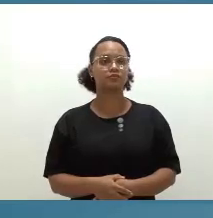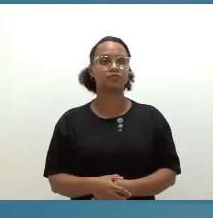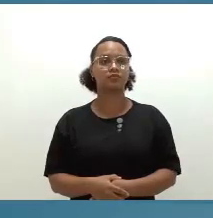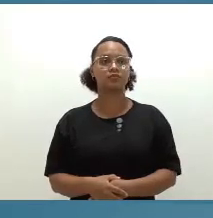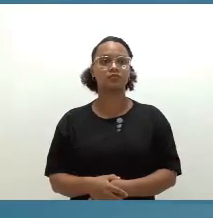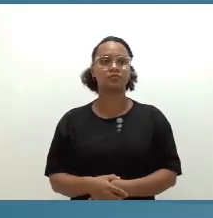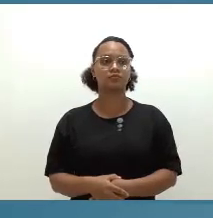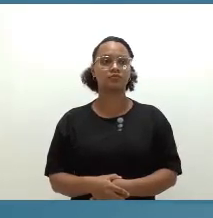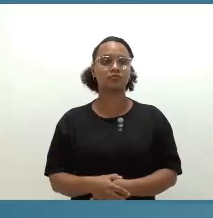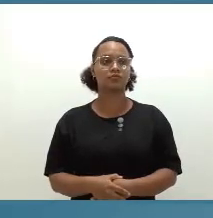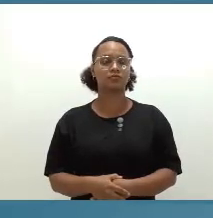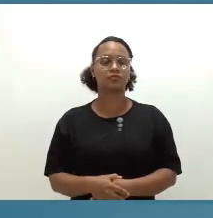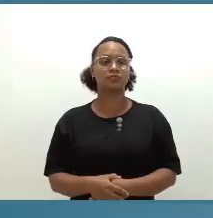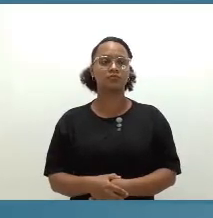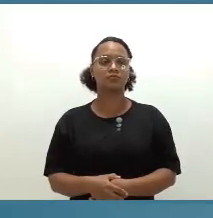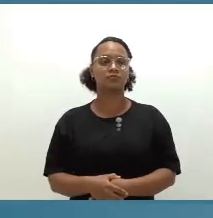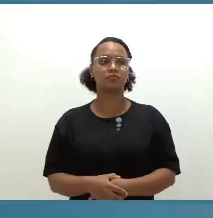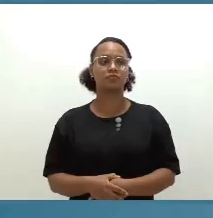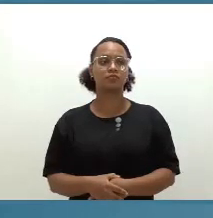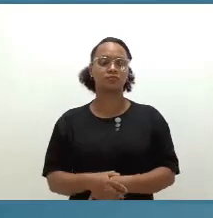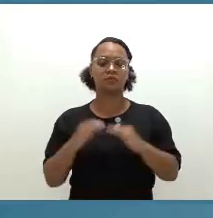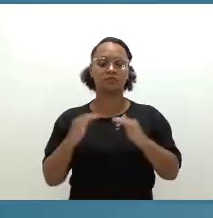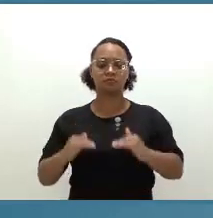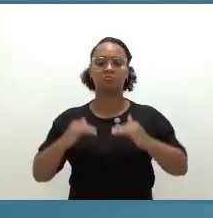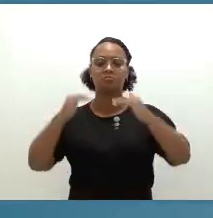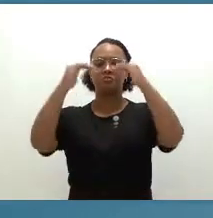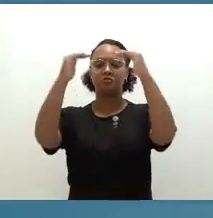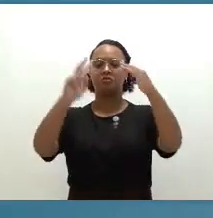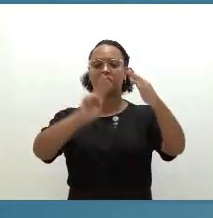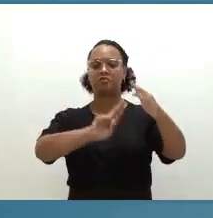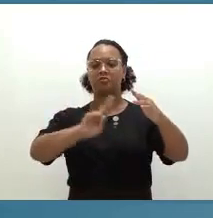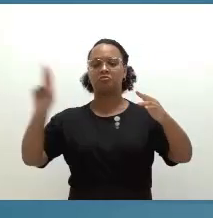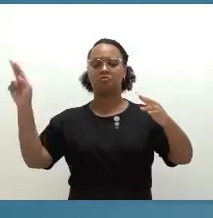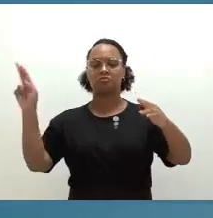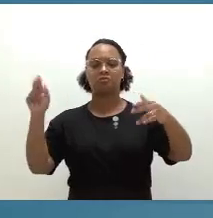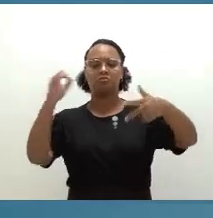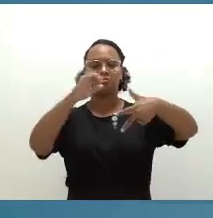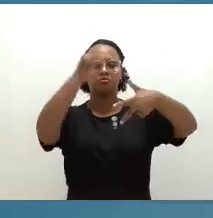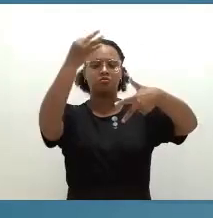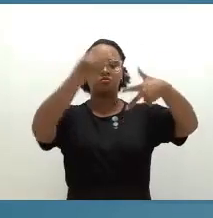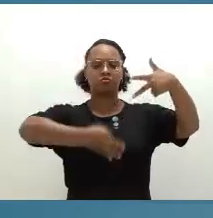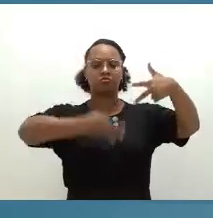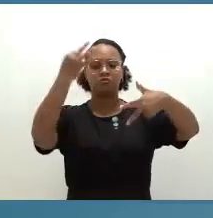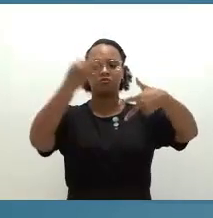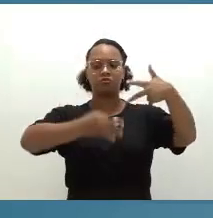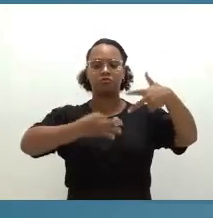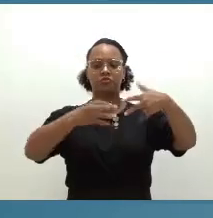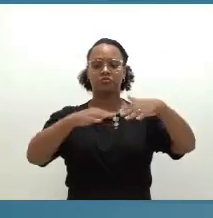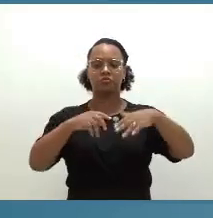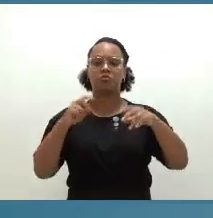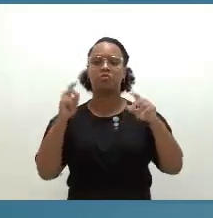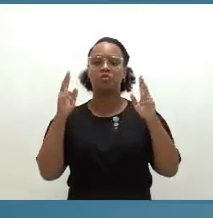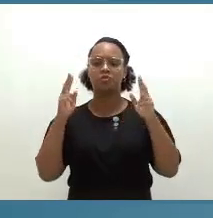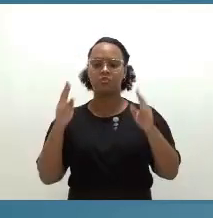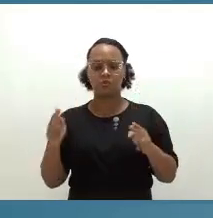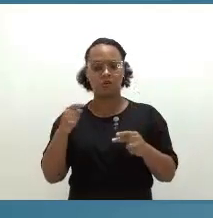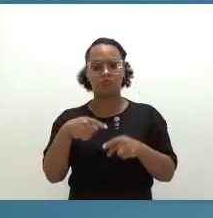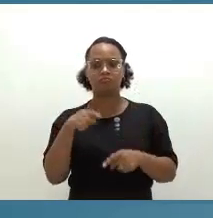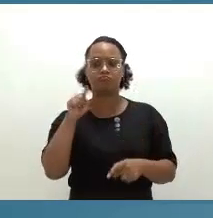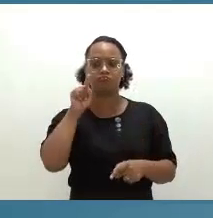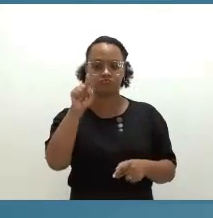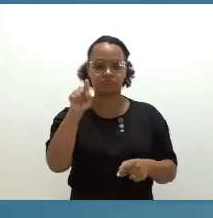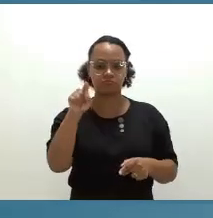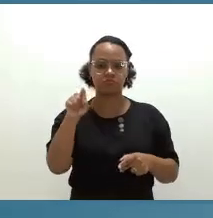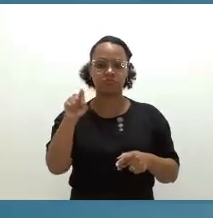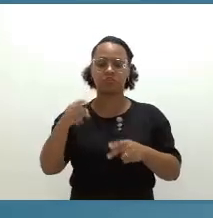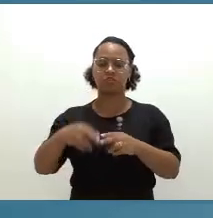elevar sempre o nome do Poder Judiciário, em Vossa Excelência e todos os outros presidentes que me antecederam.